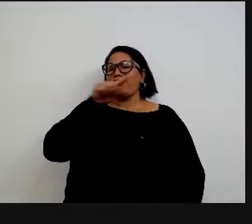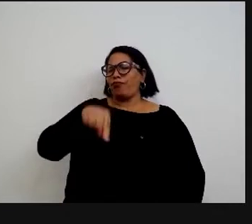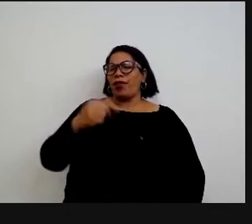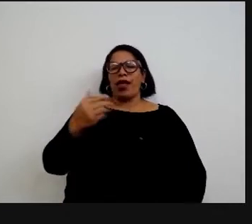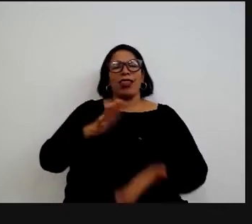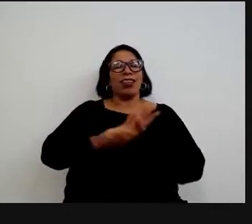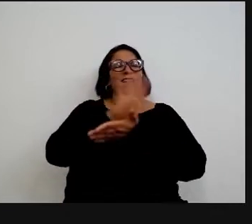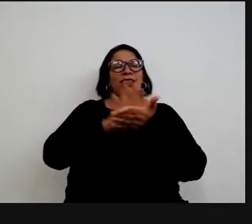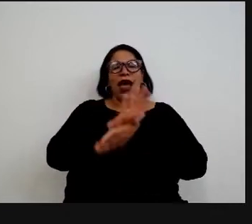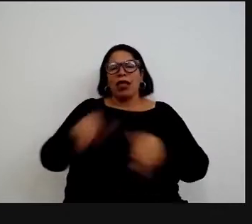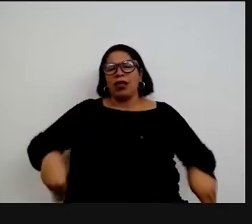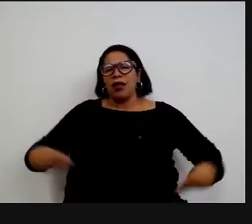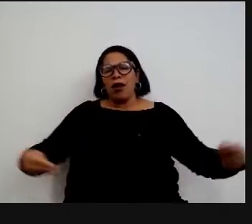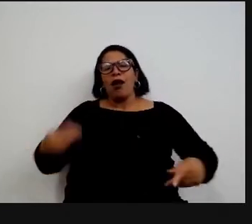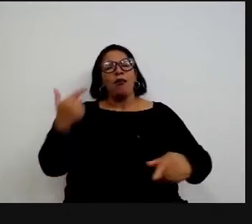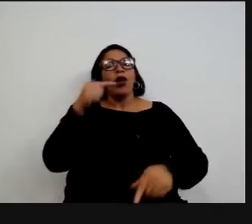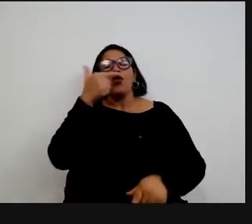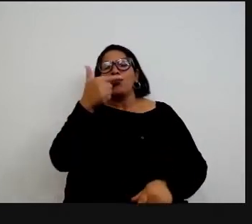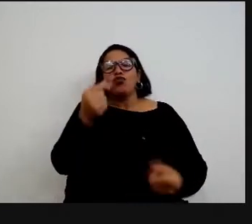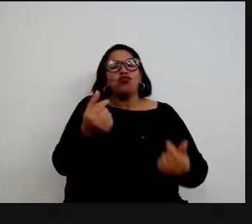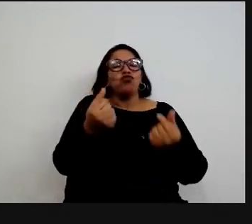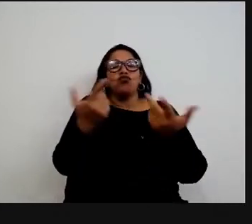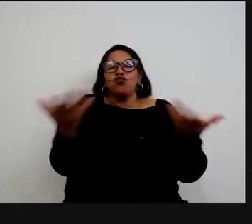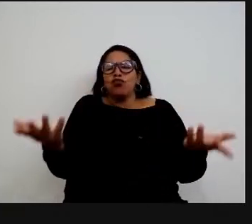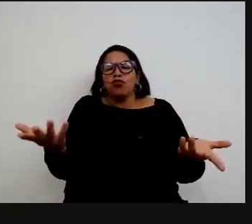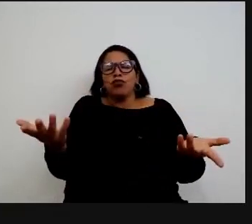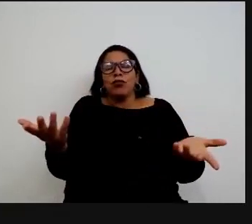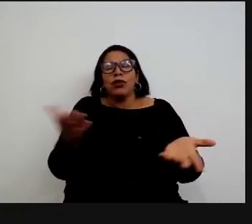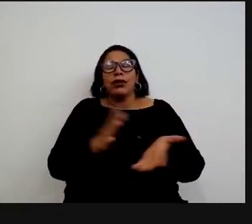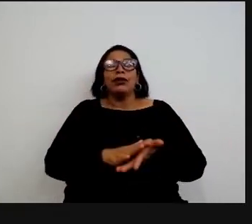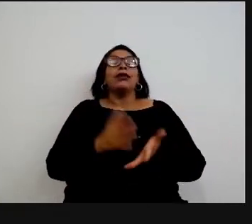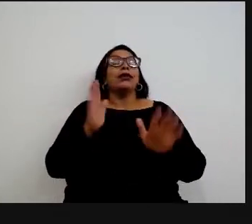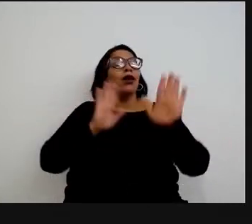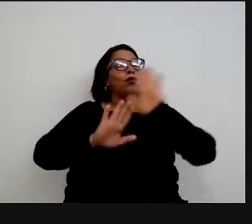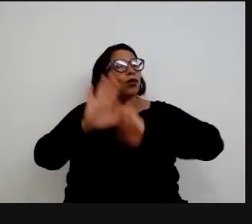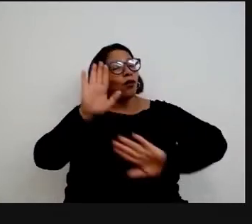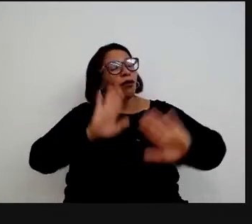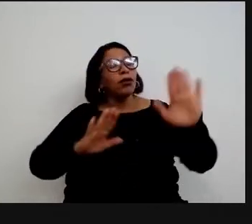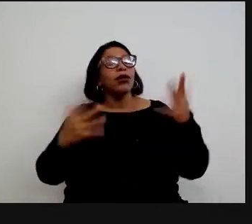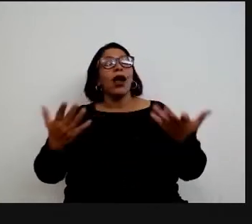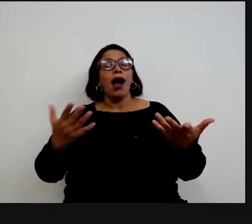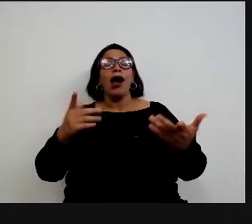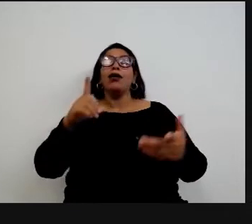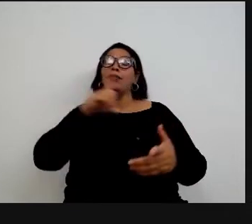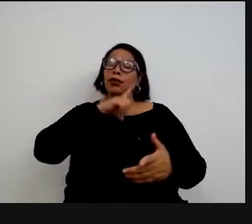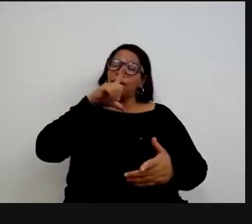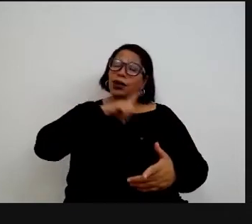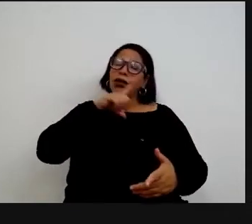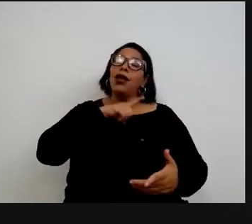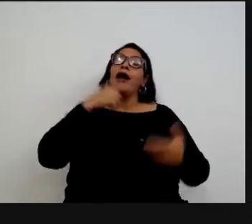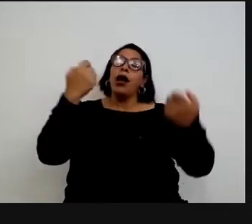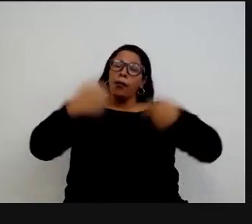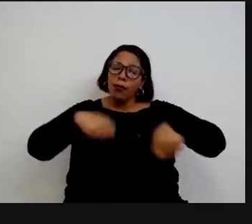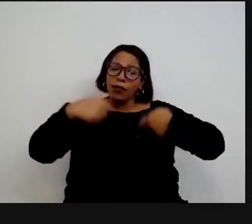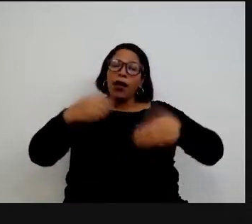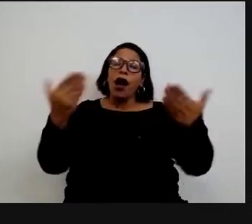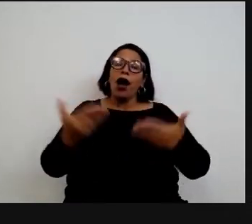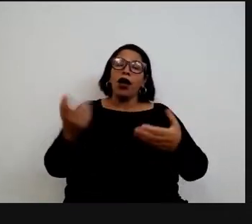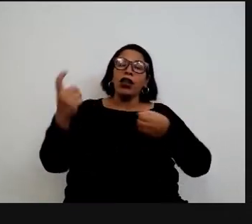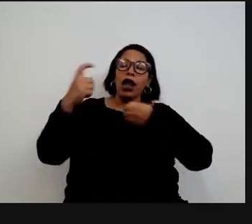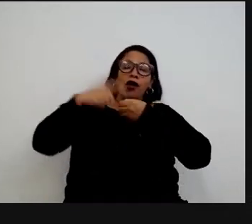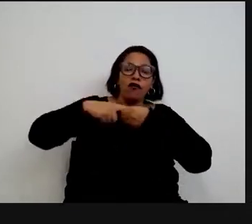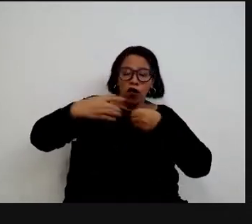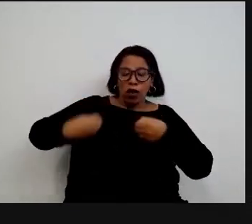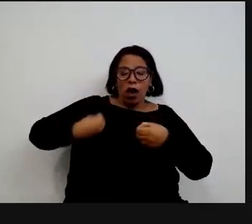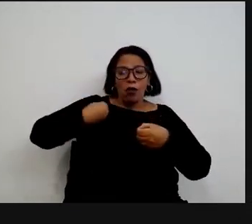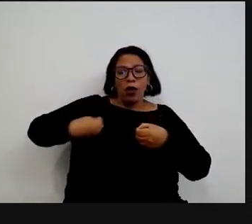para passagem e o lanche, muitas vezes. Então, o cuidado, né, que a gente tem que ter de que agora eu tenho que